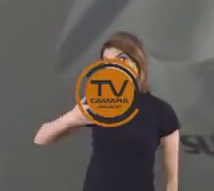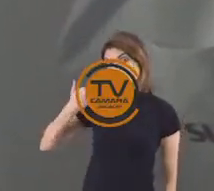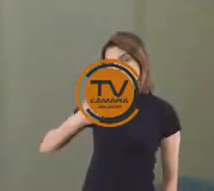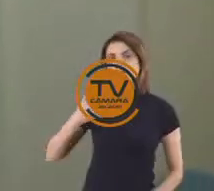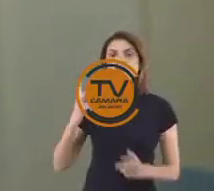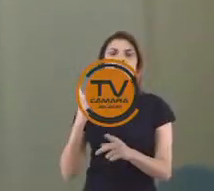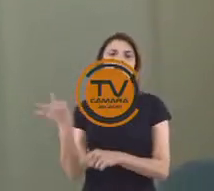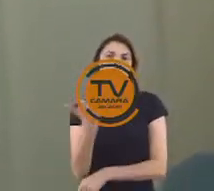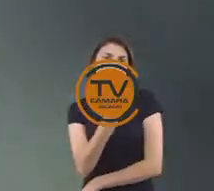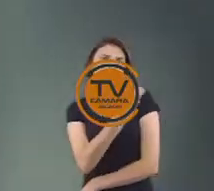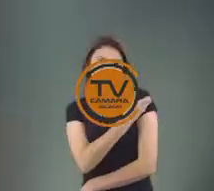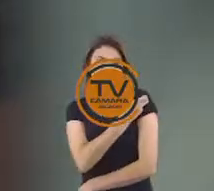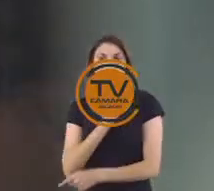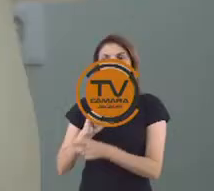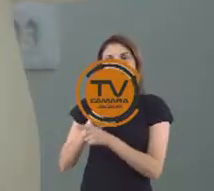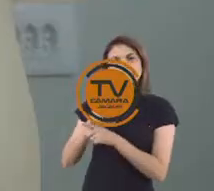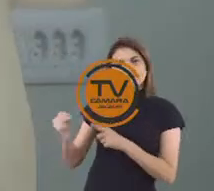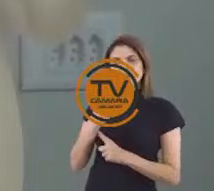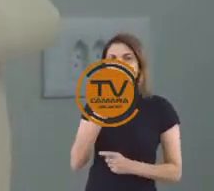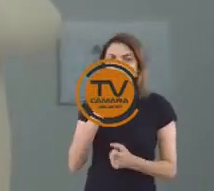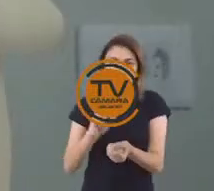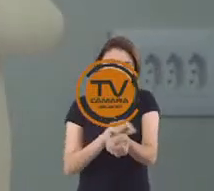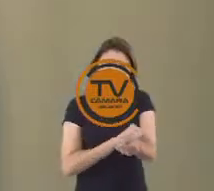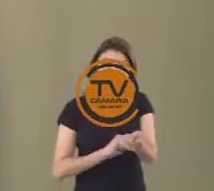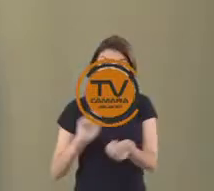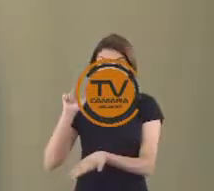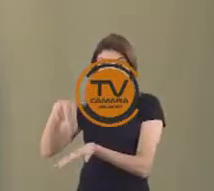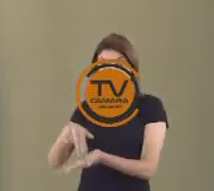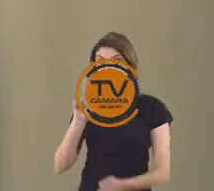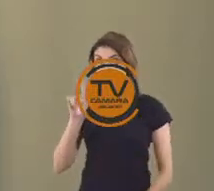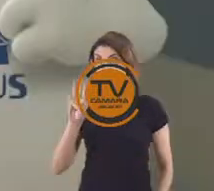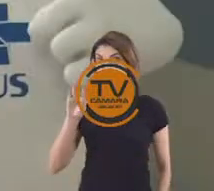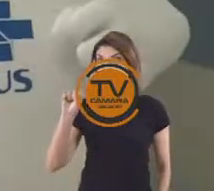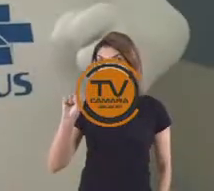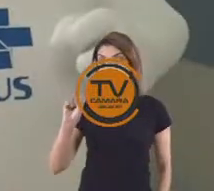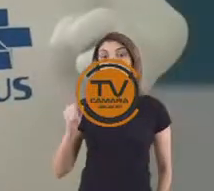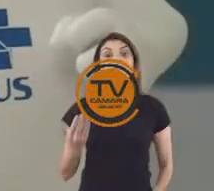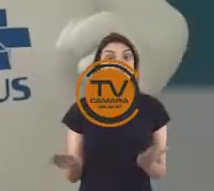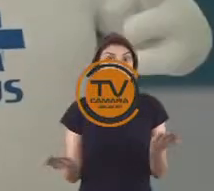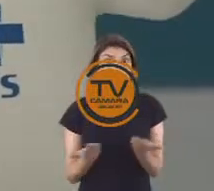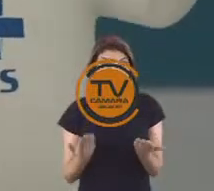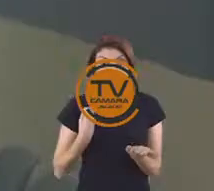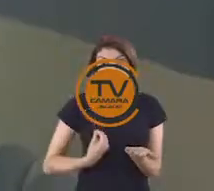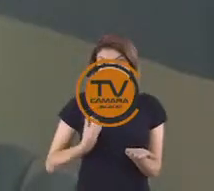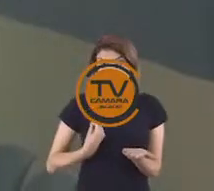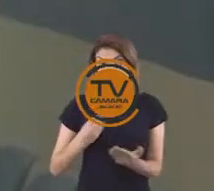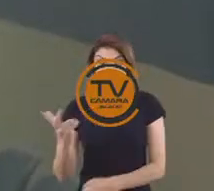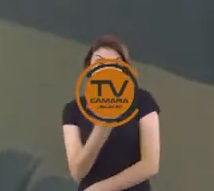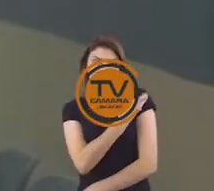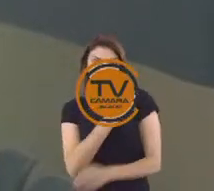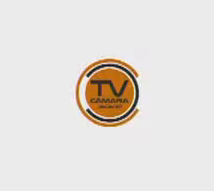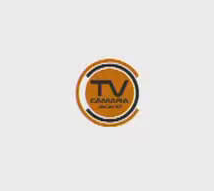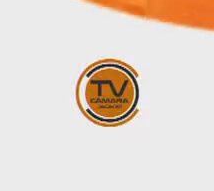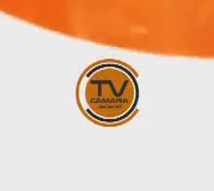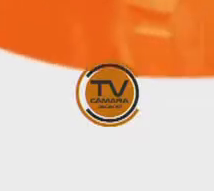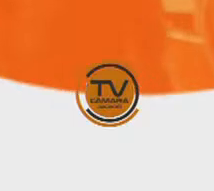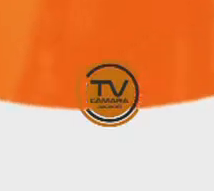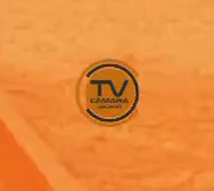se vacinar contra o sarampo. Informe-se em uma unidade básica de saúde e mantenha a caderneta